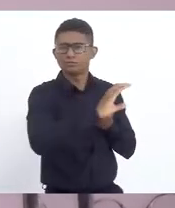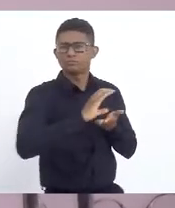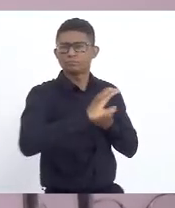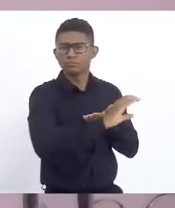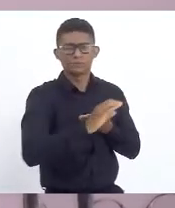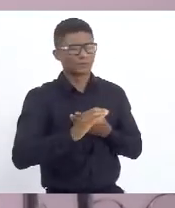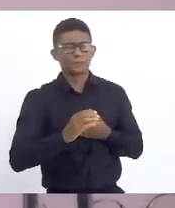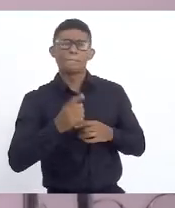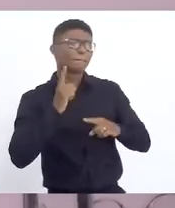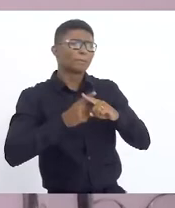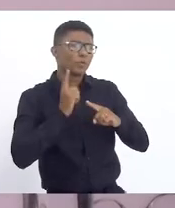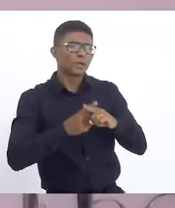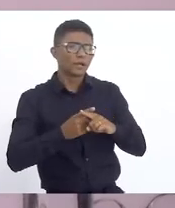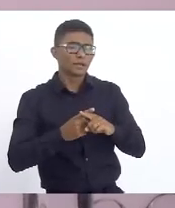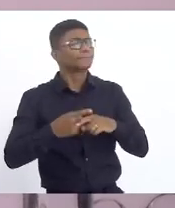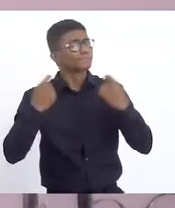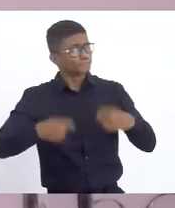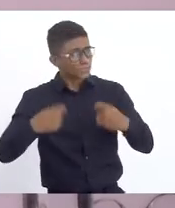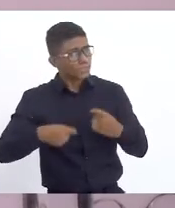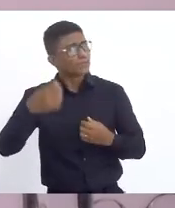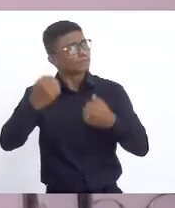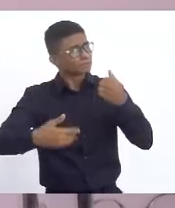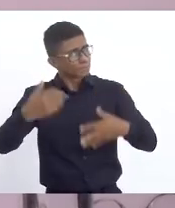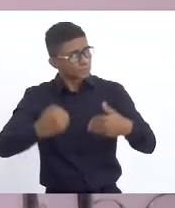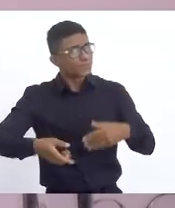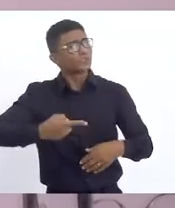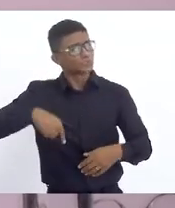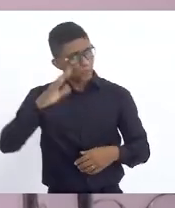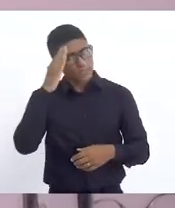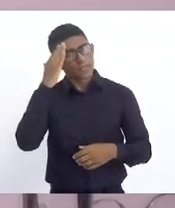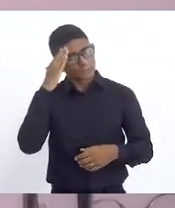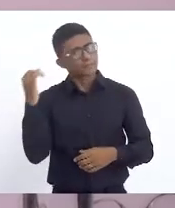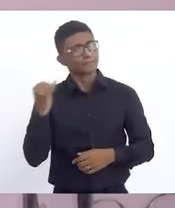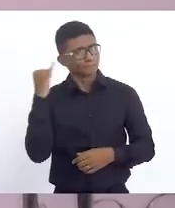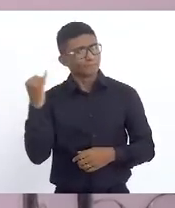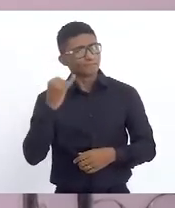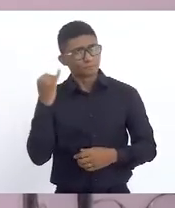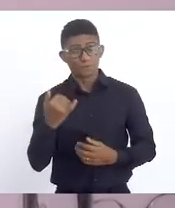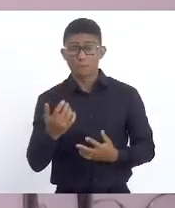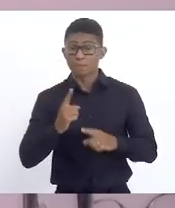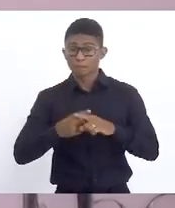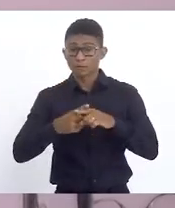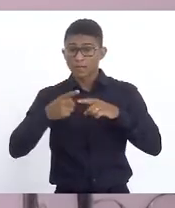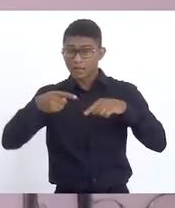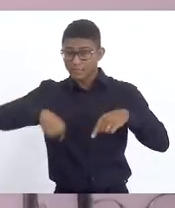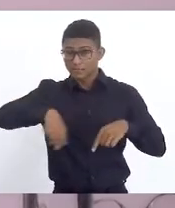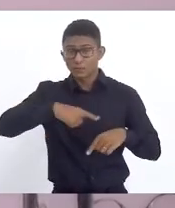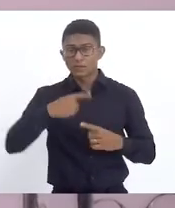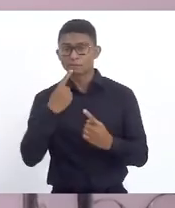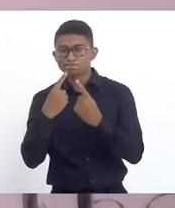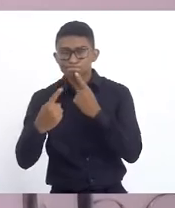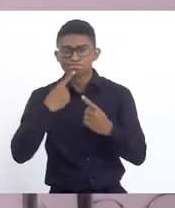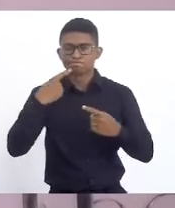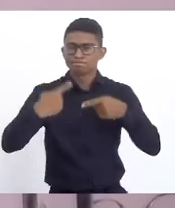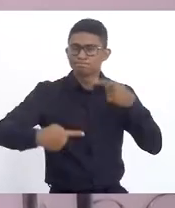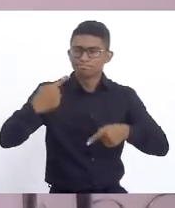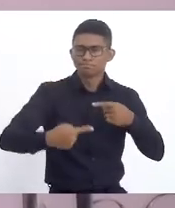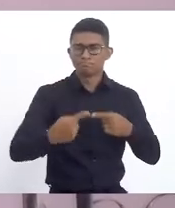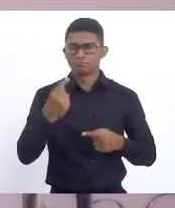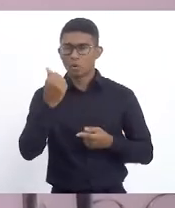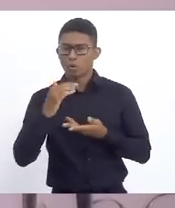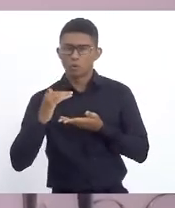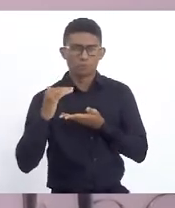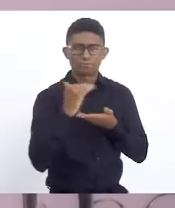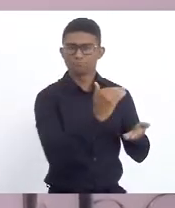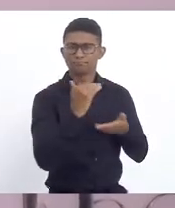feito em cada setor. Né? Então, a gente precisa saber, já que a gente está discutindo o orçamento, já que está se